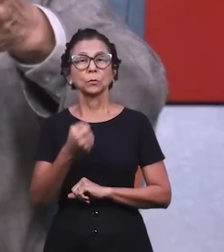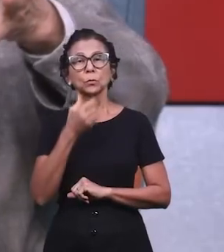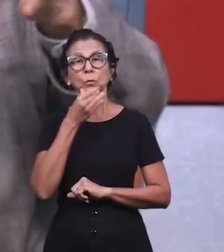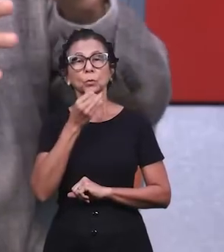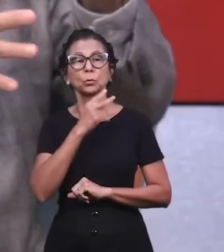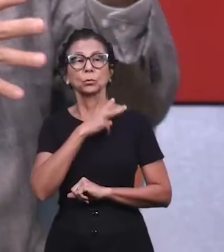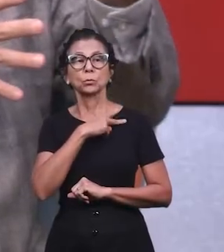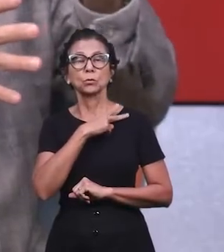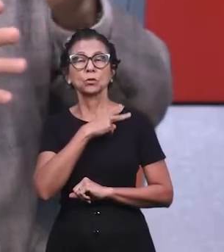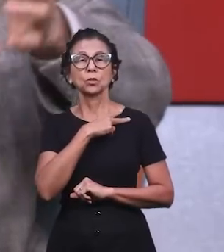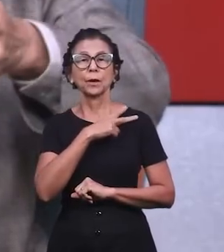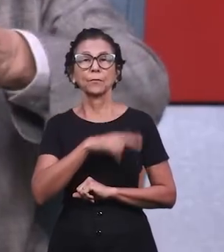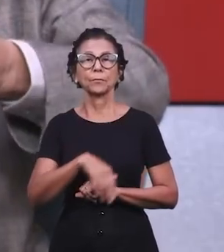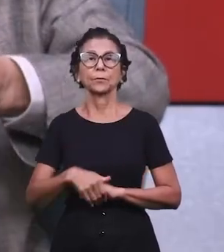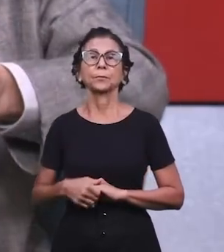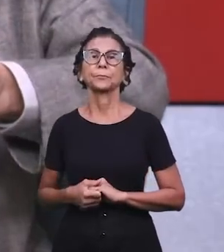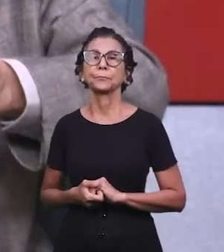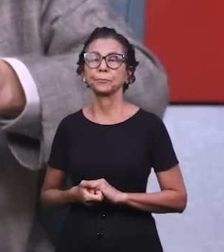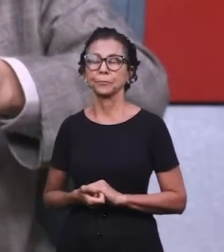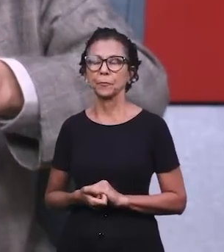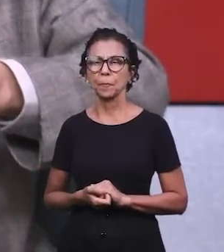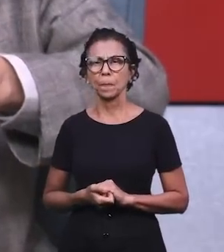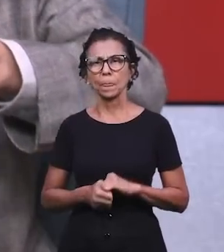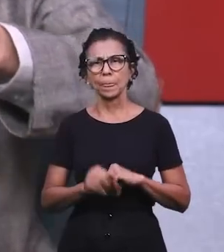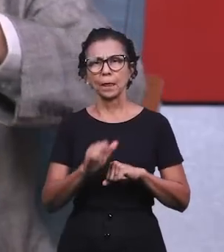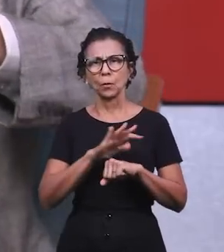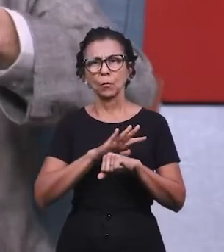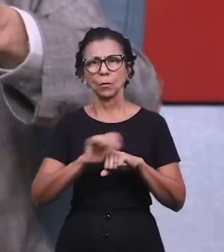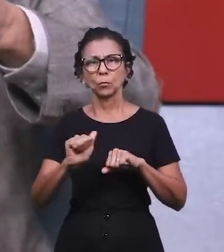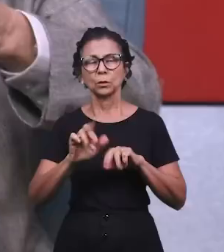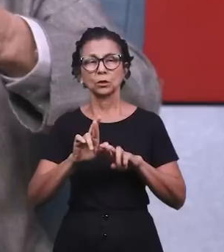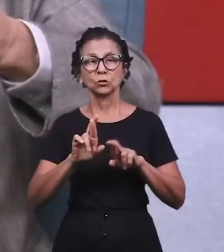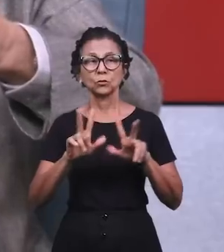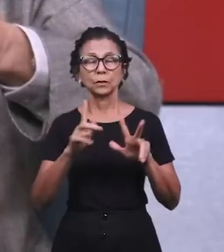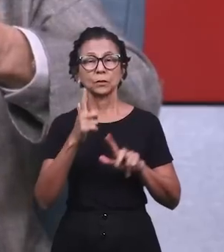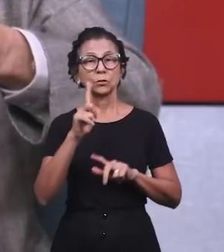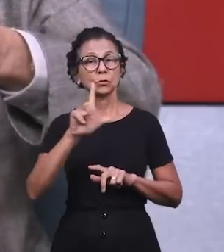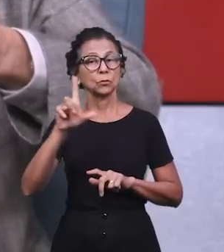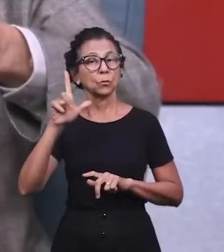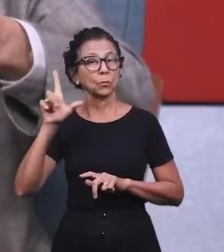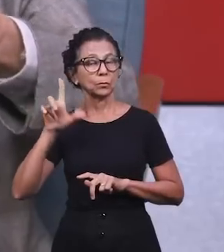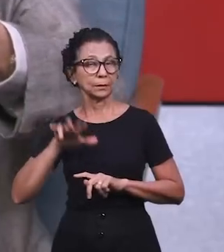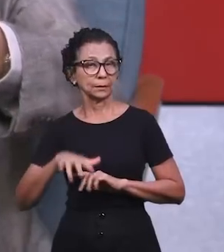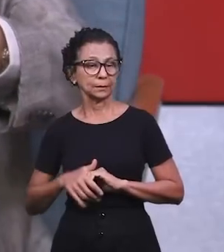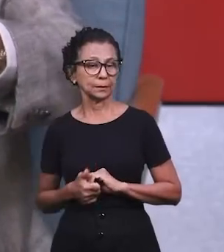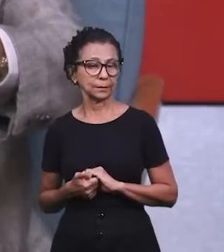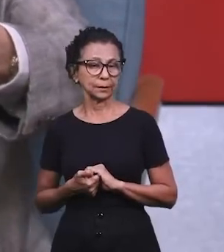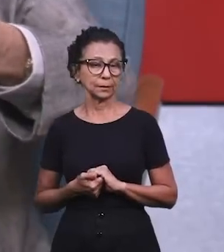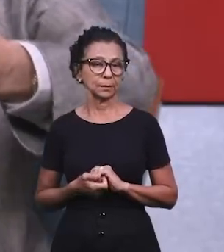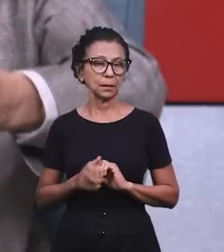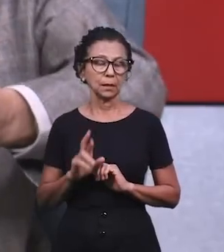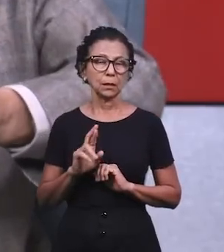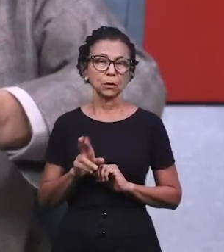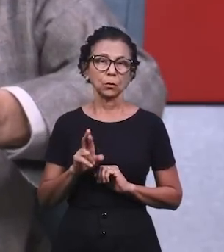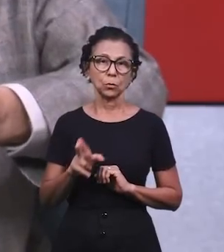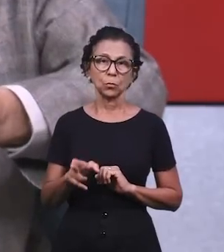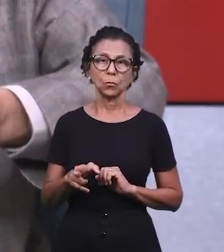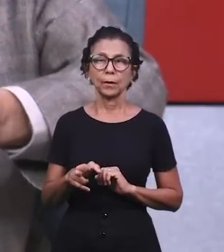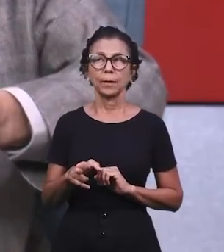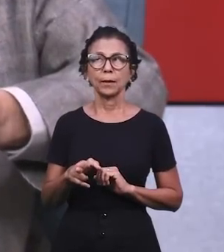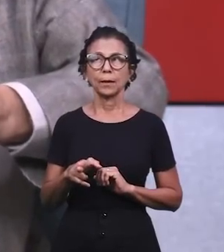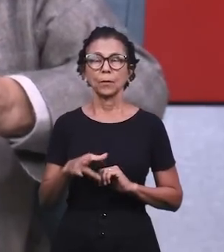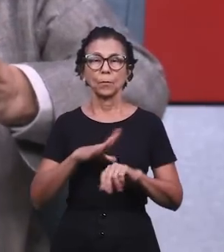completamente diferente das outras, porque não é uma operação assim de forma presencial.